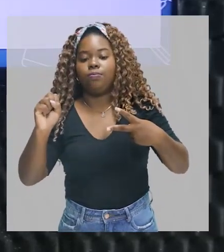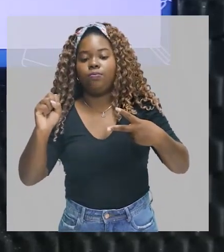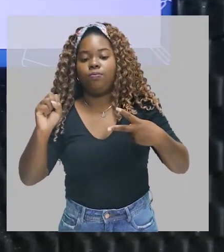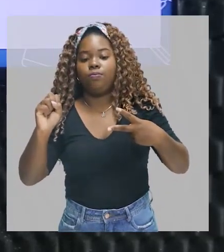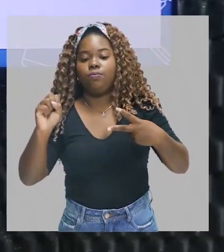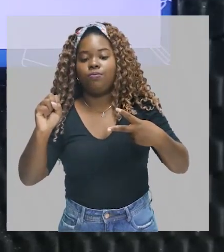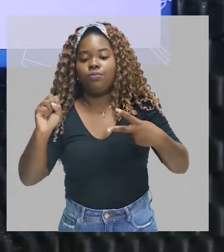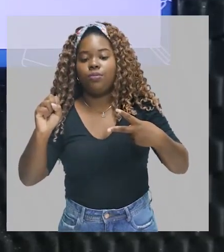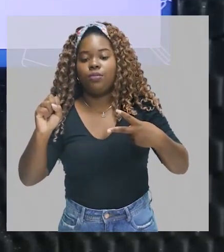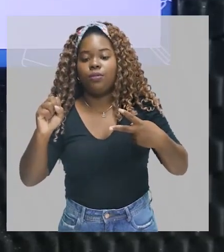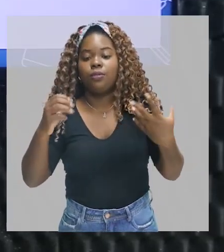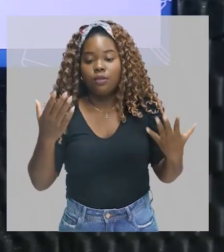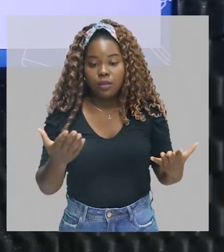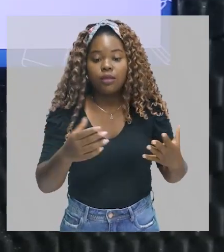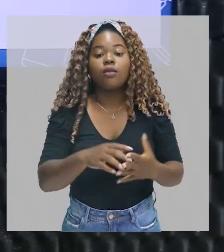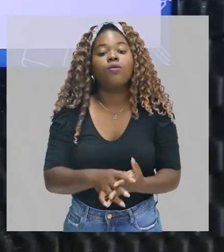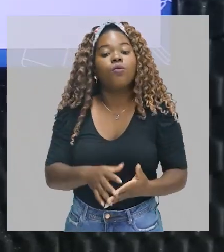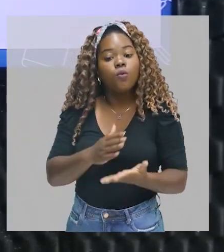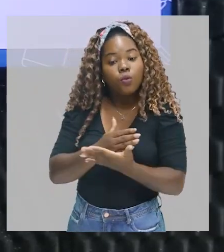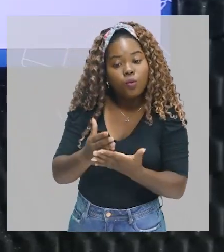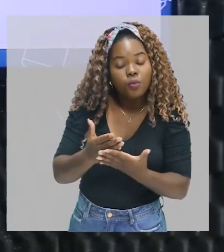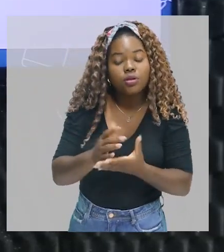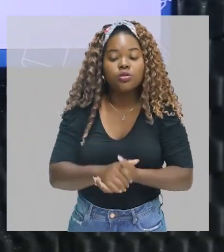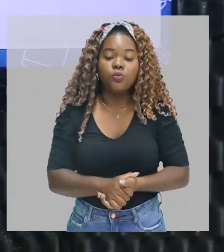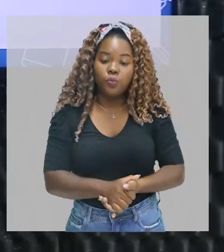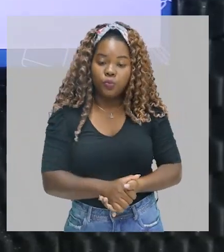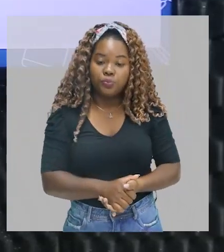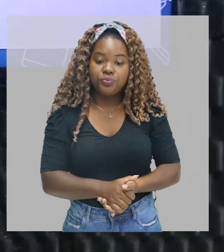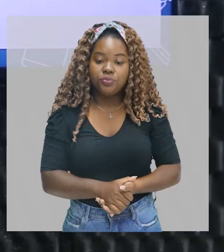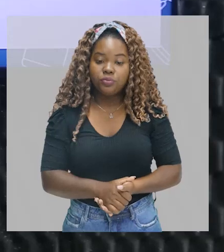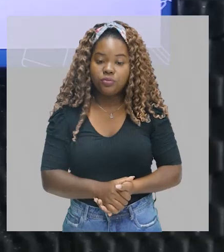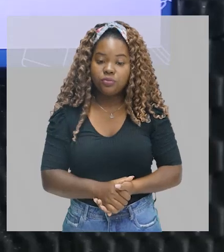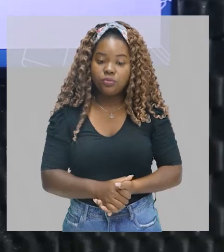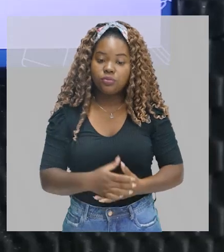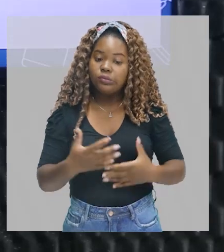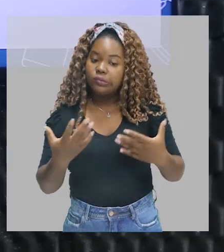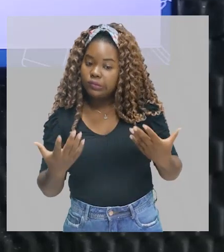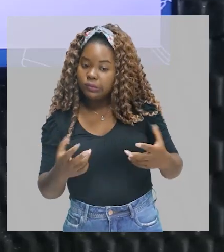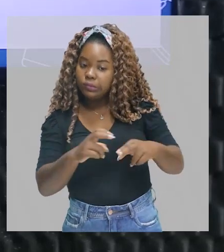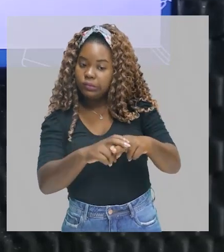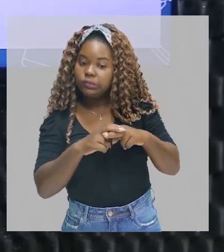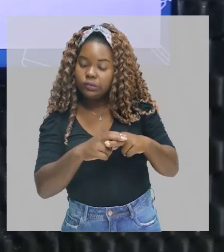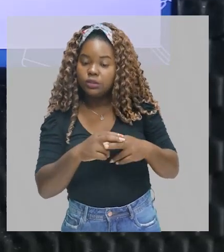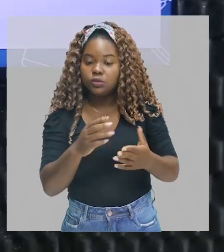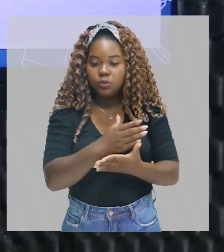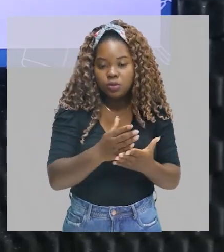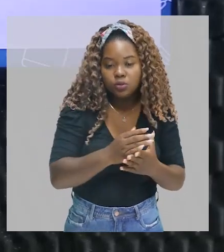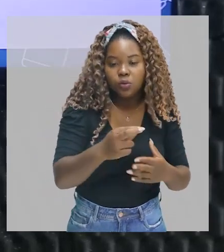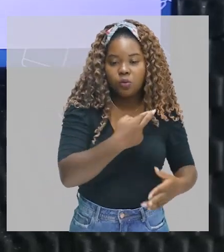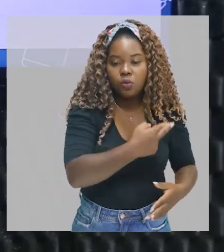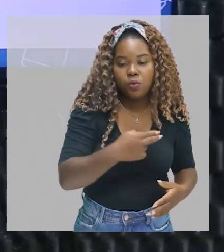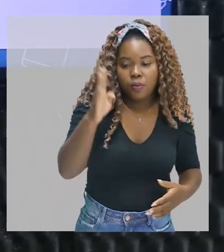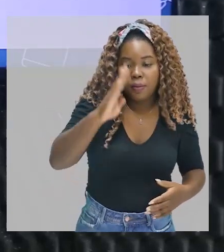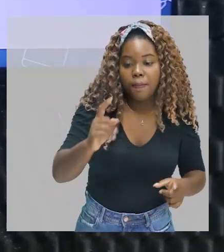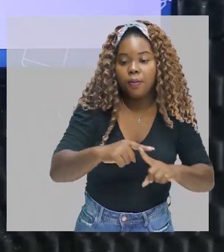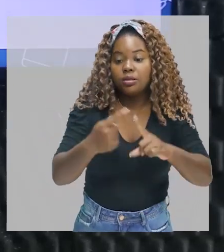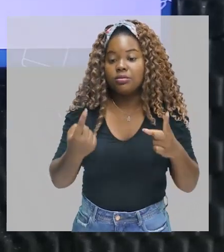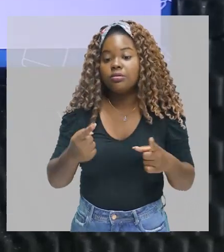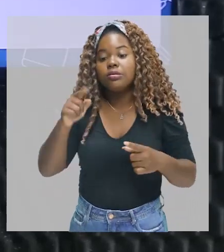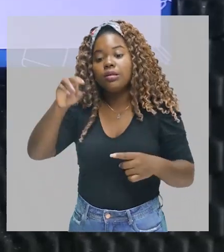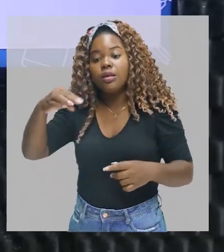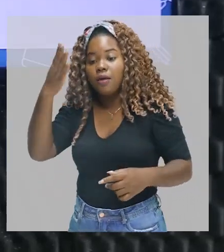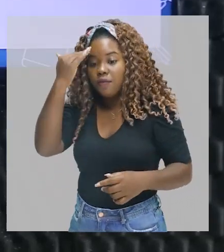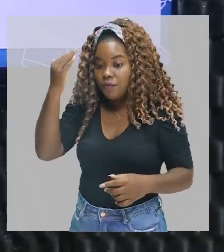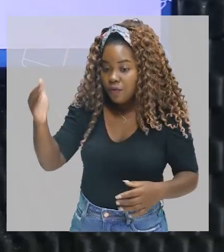Embora ele tenha sido, a gente vai falar disso, o introdutor do romantismo no Brasil, quem se destaca mesmo